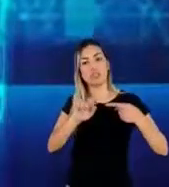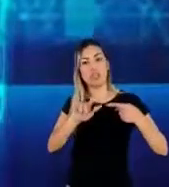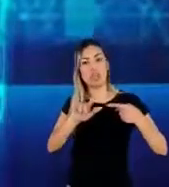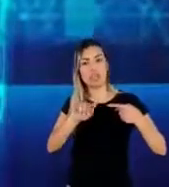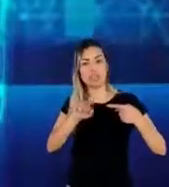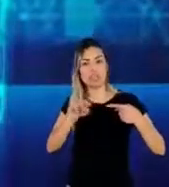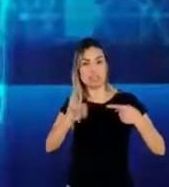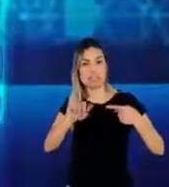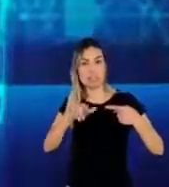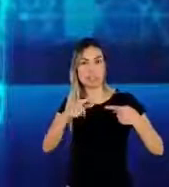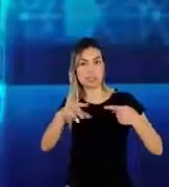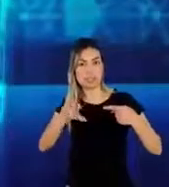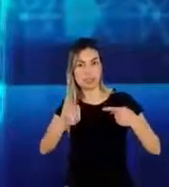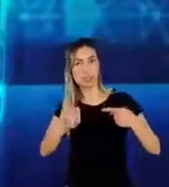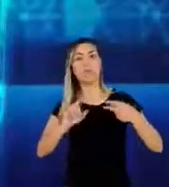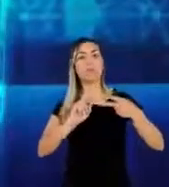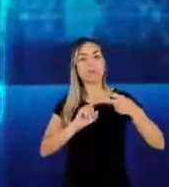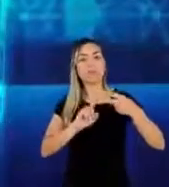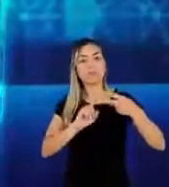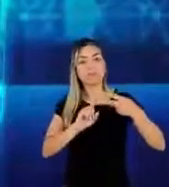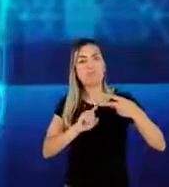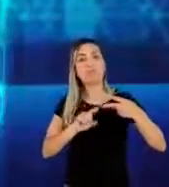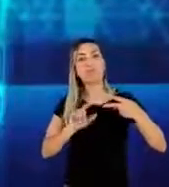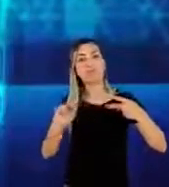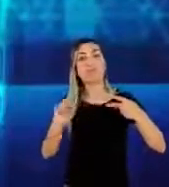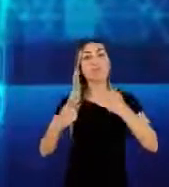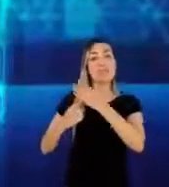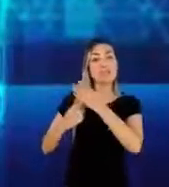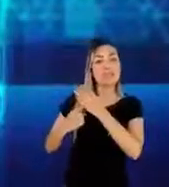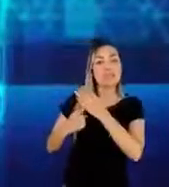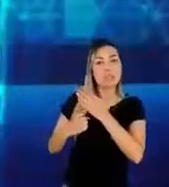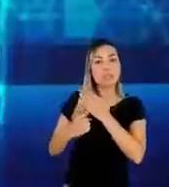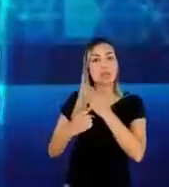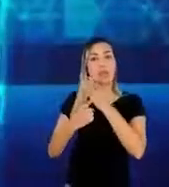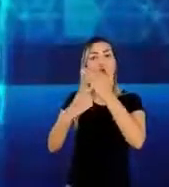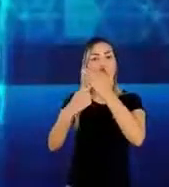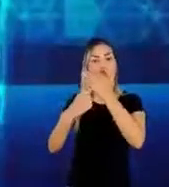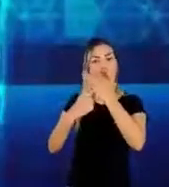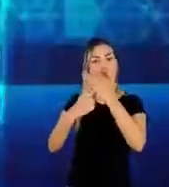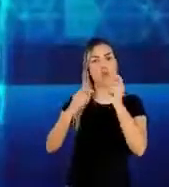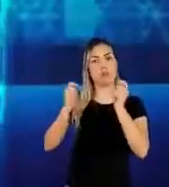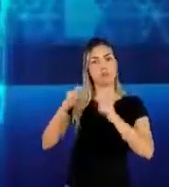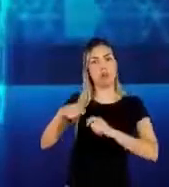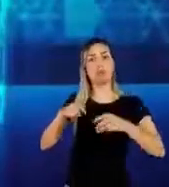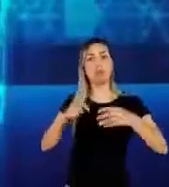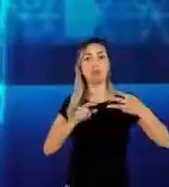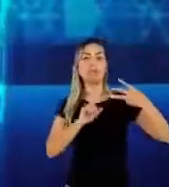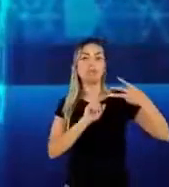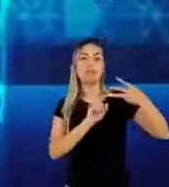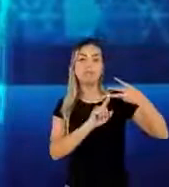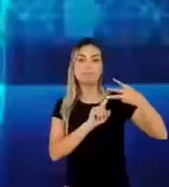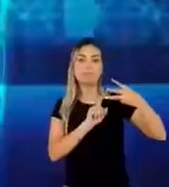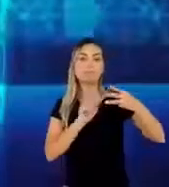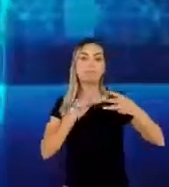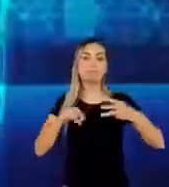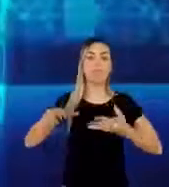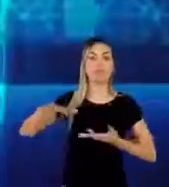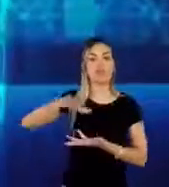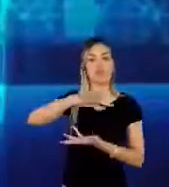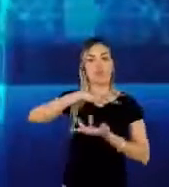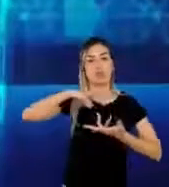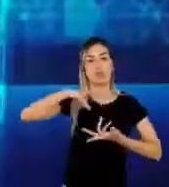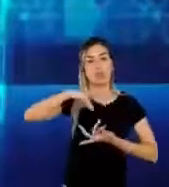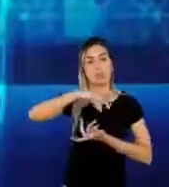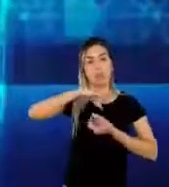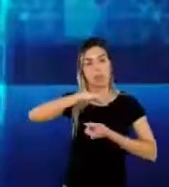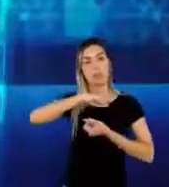segunda, tecnologias disruptivas que vão adentrar o setor. E a terceira, sustentabilidade ambiental. Afinal